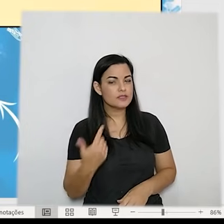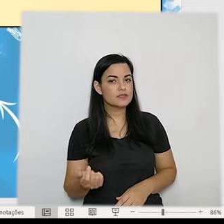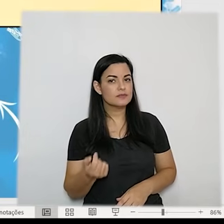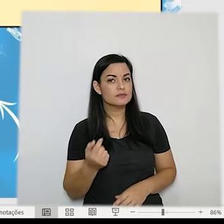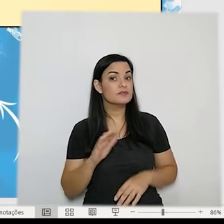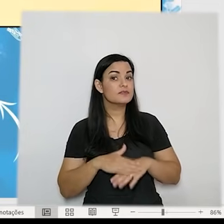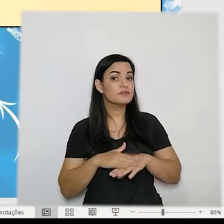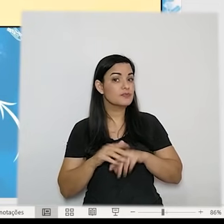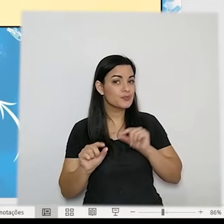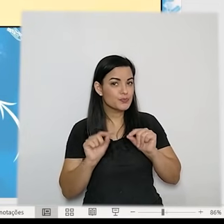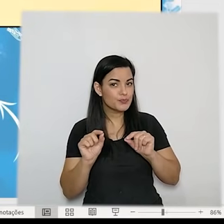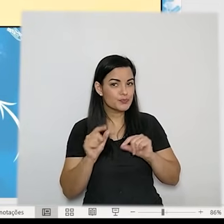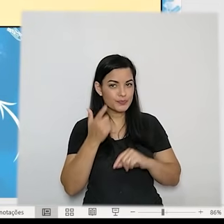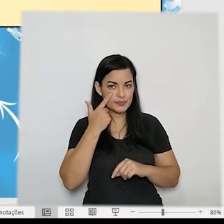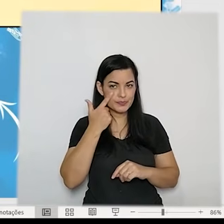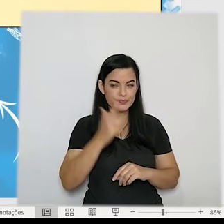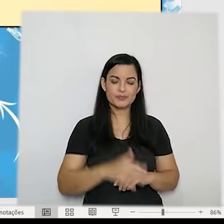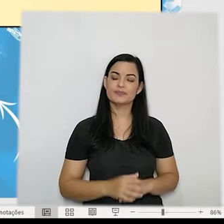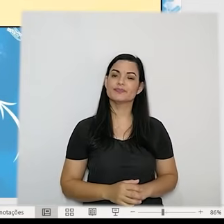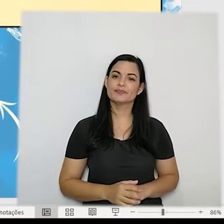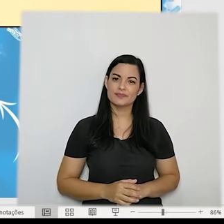fazer.